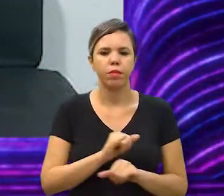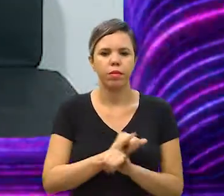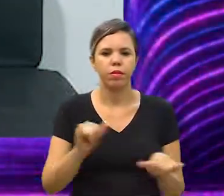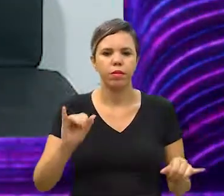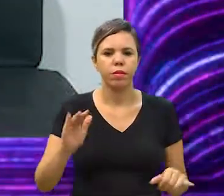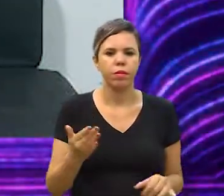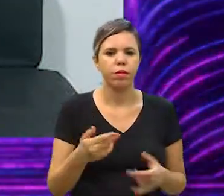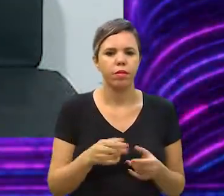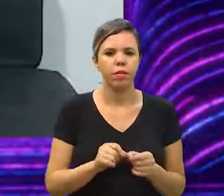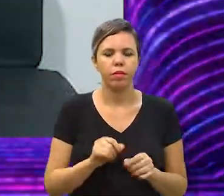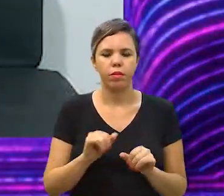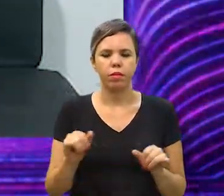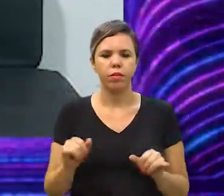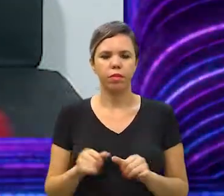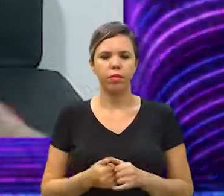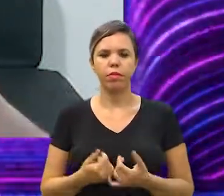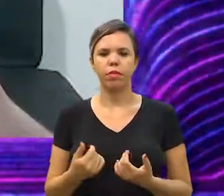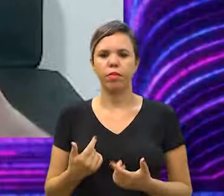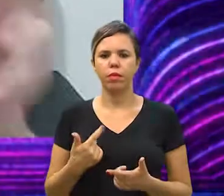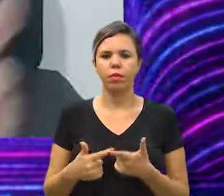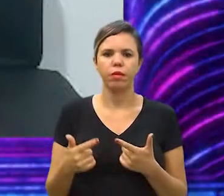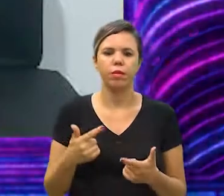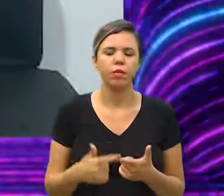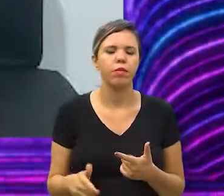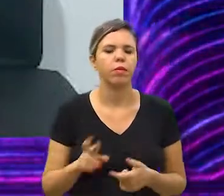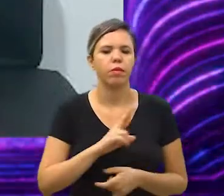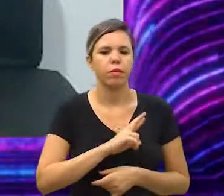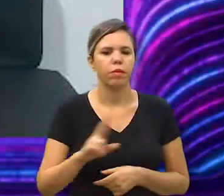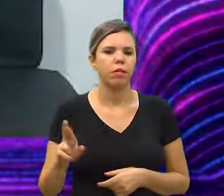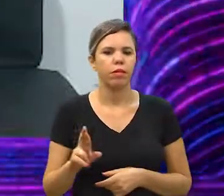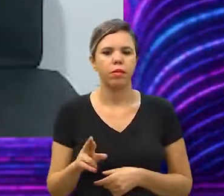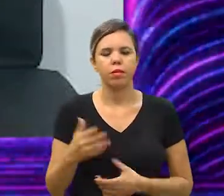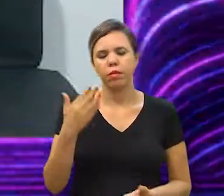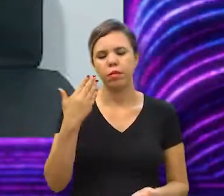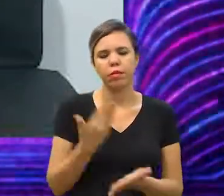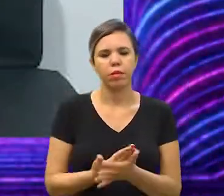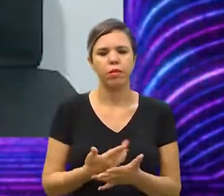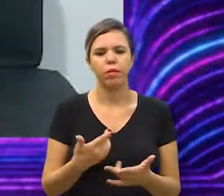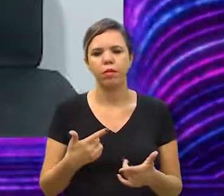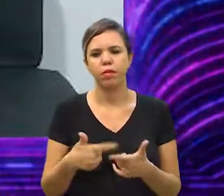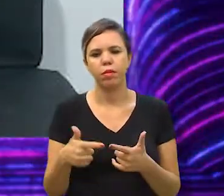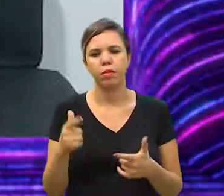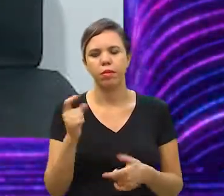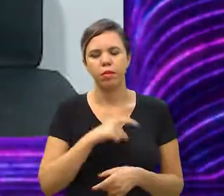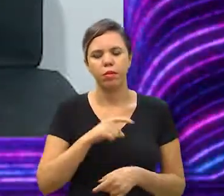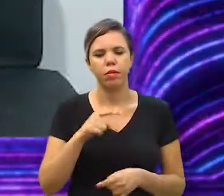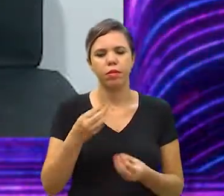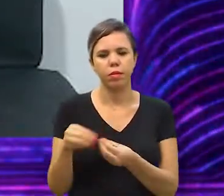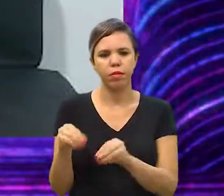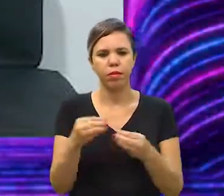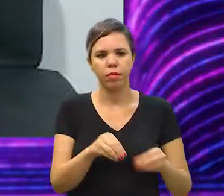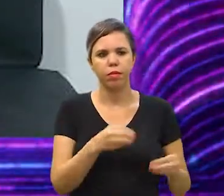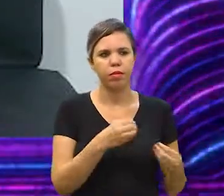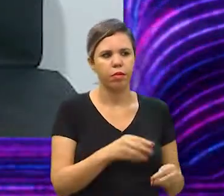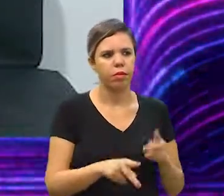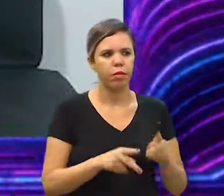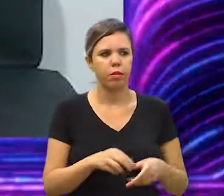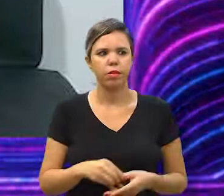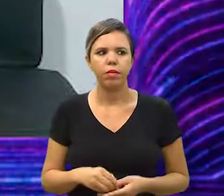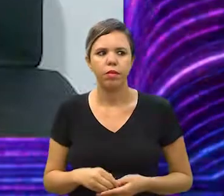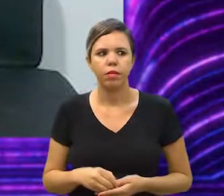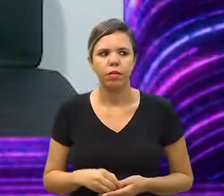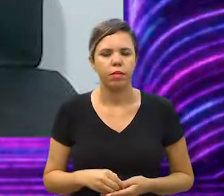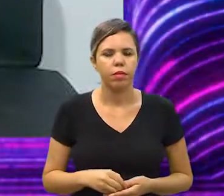news, né, das seitas que acreditam em verdades absolutas aí e que prejudicam tantas pessoas, né.